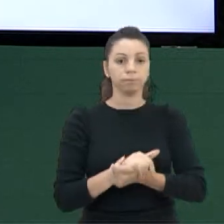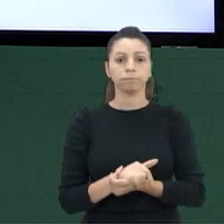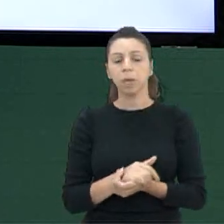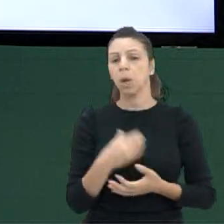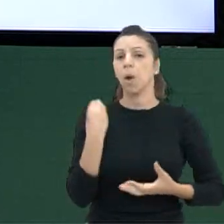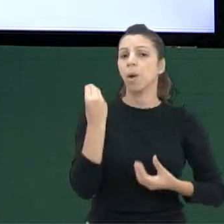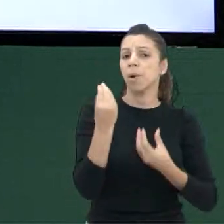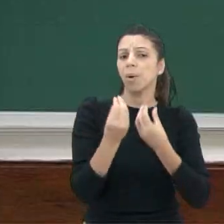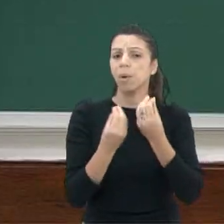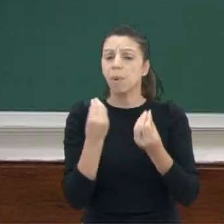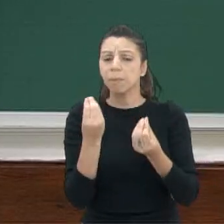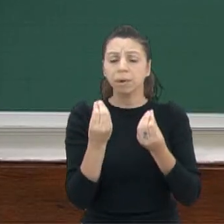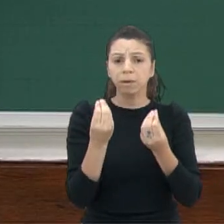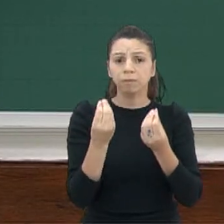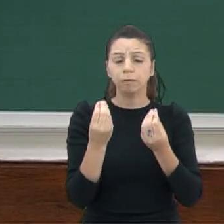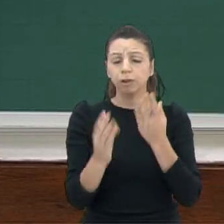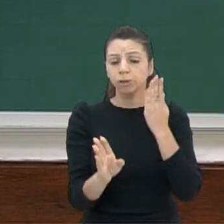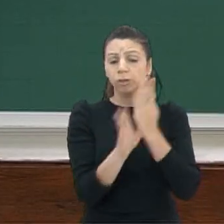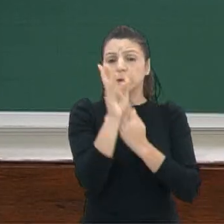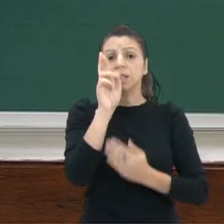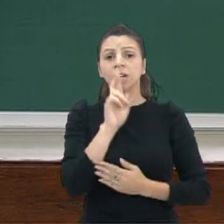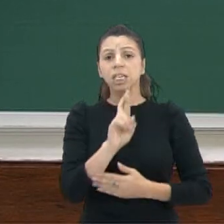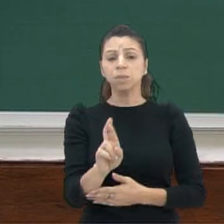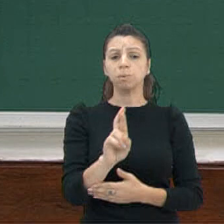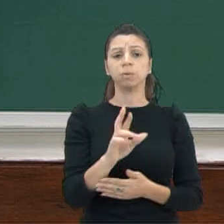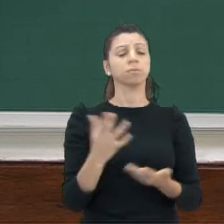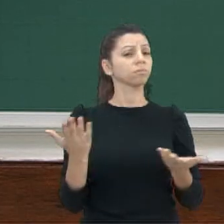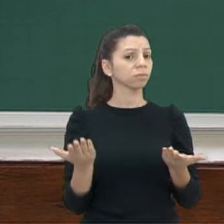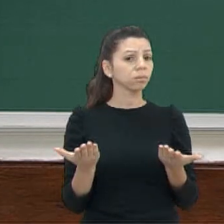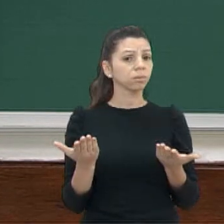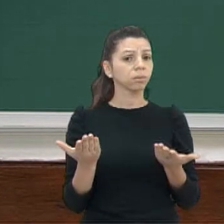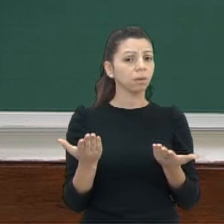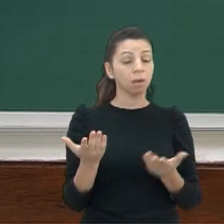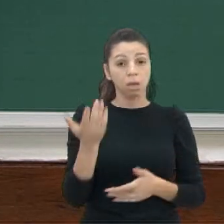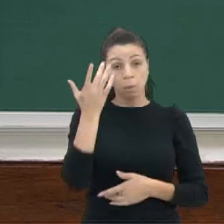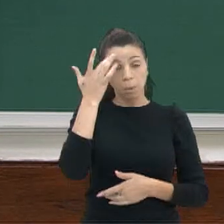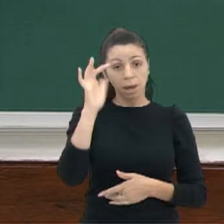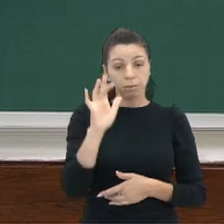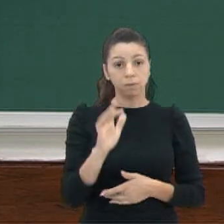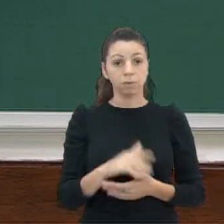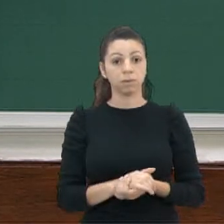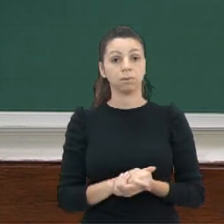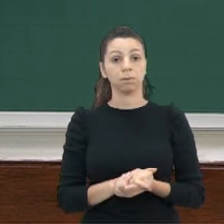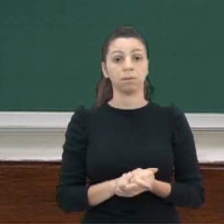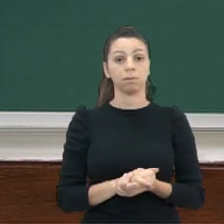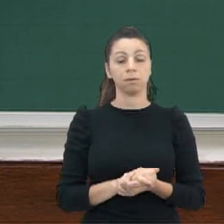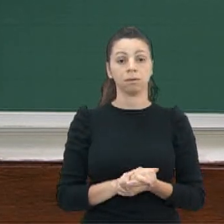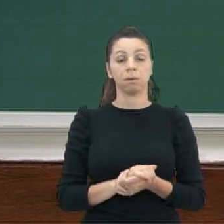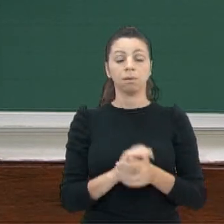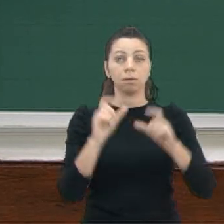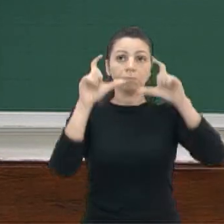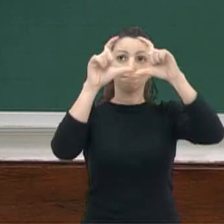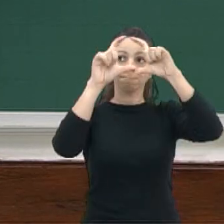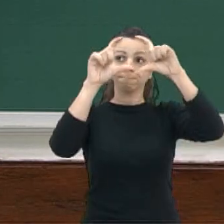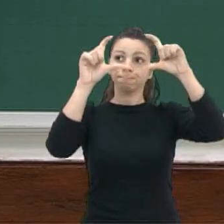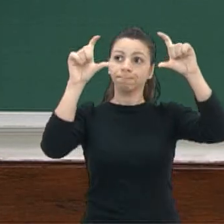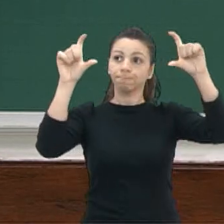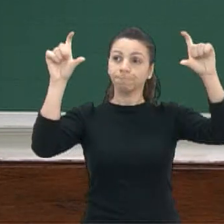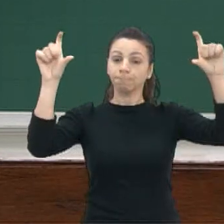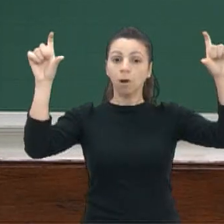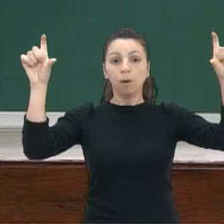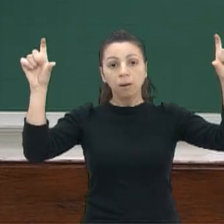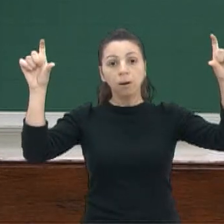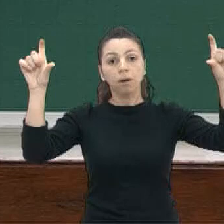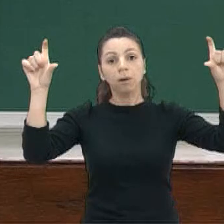forma que eu vou resolver essa conta? Eu não quero que vocês resolvam. Agora nós estamos apenas aprendendo a